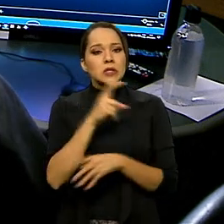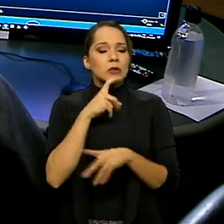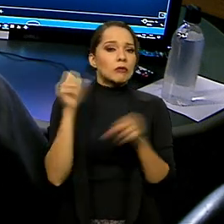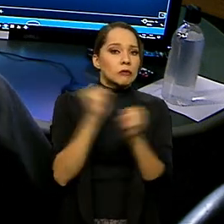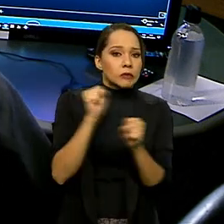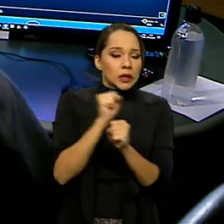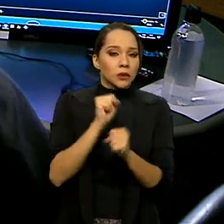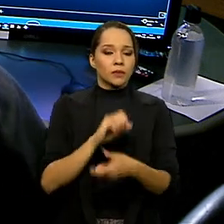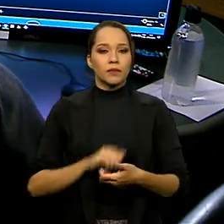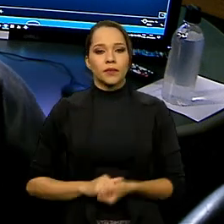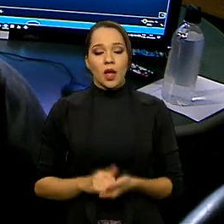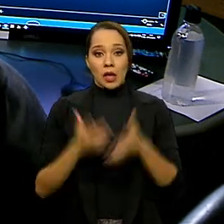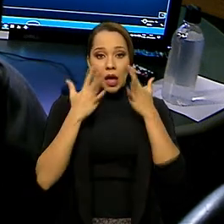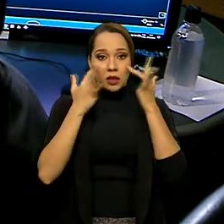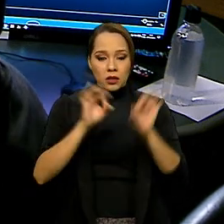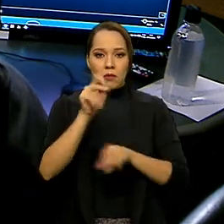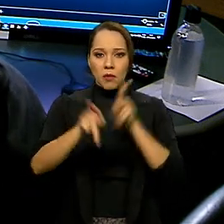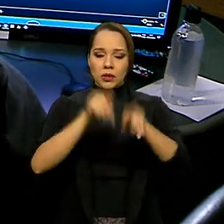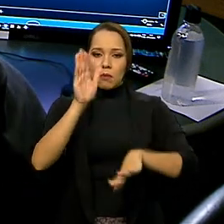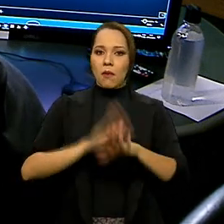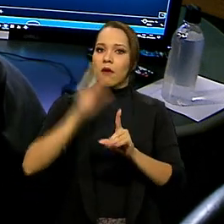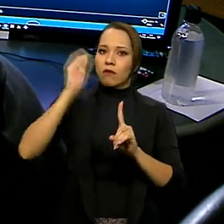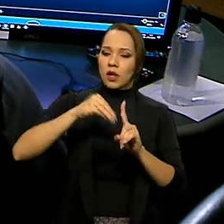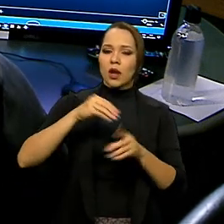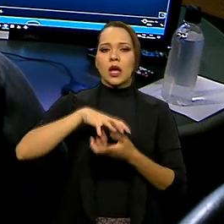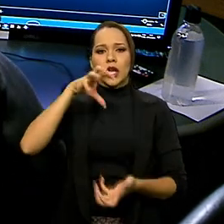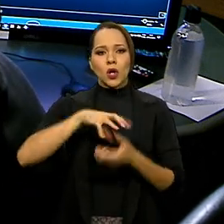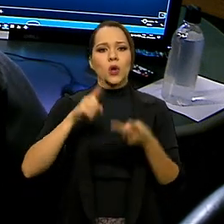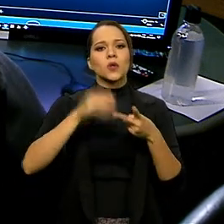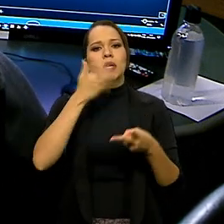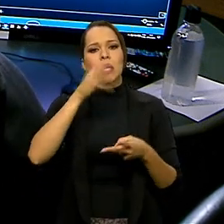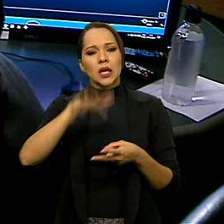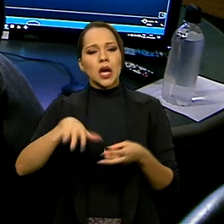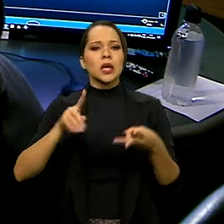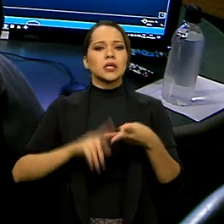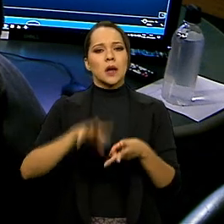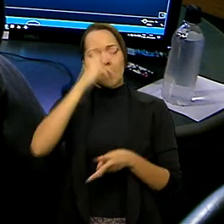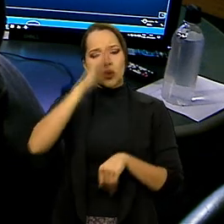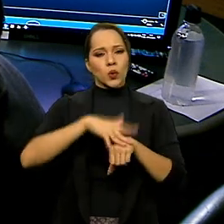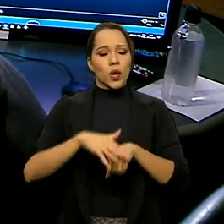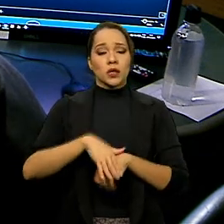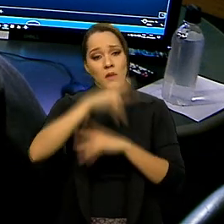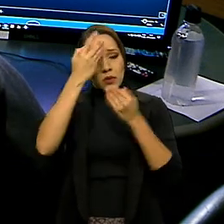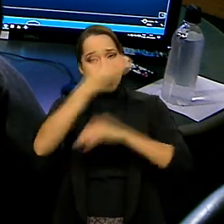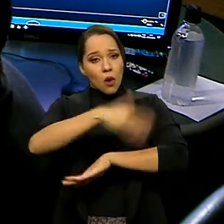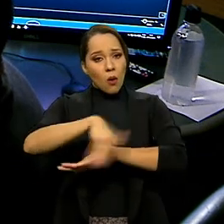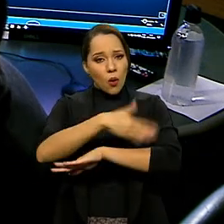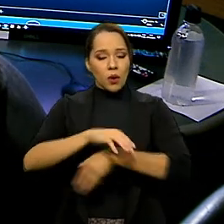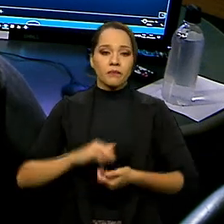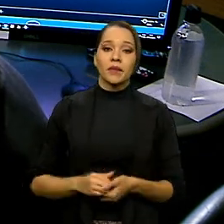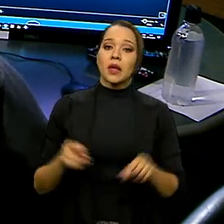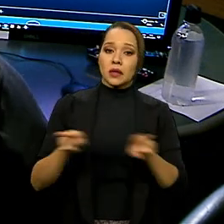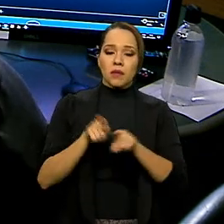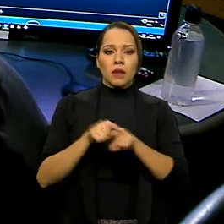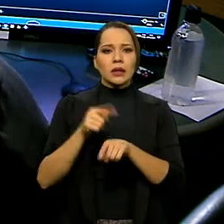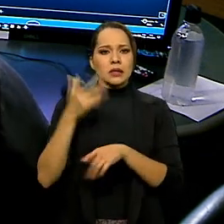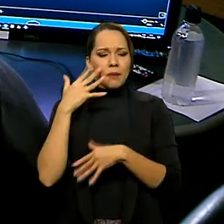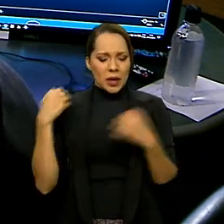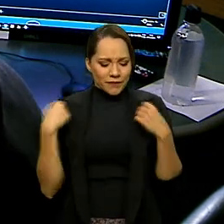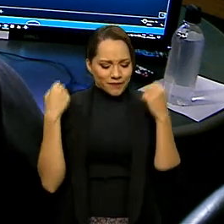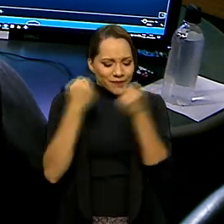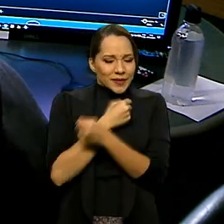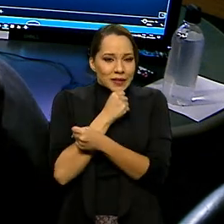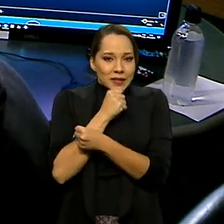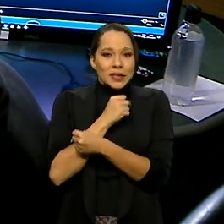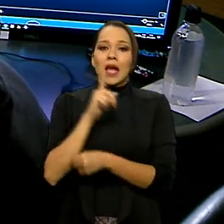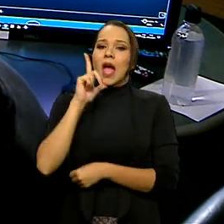intenso. Atenção com a população mais vulnerável, idosos, crianças, enfermos e moradores de rua. E também procurar se agasalhar bem